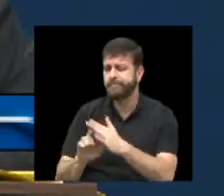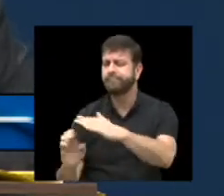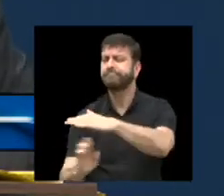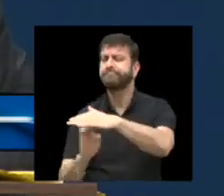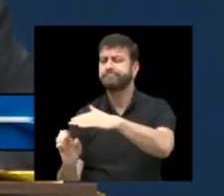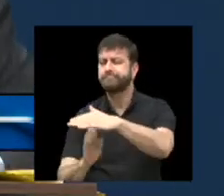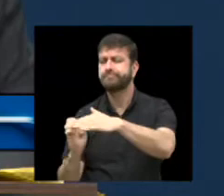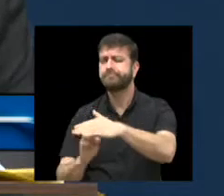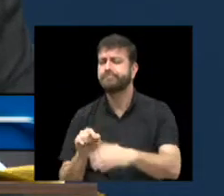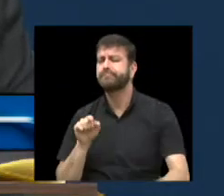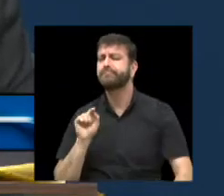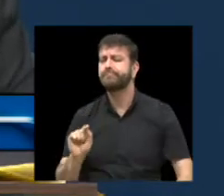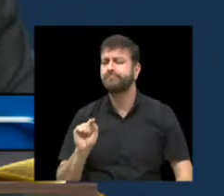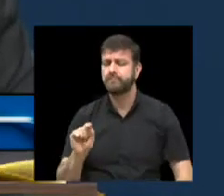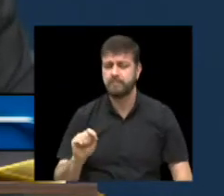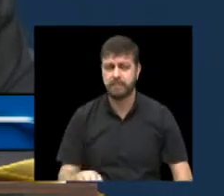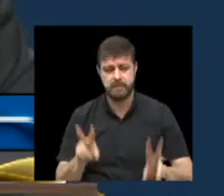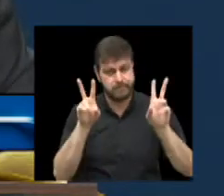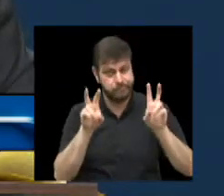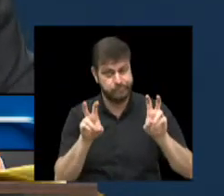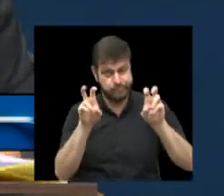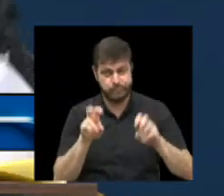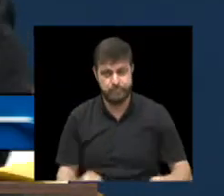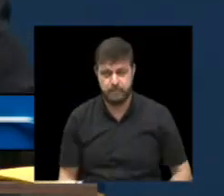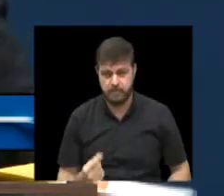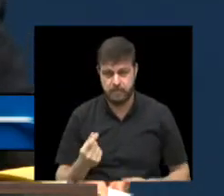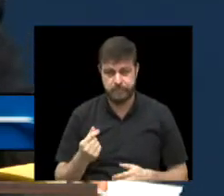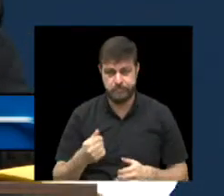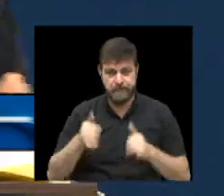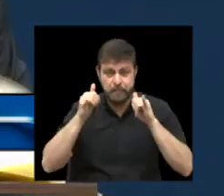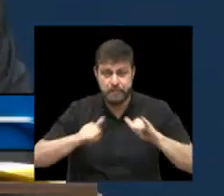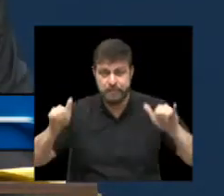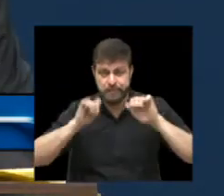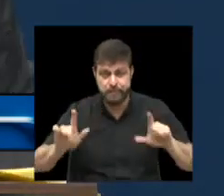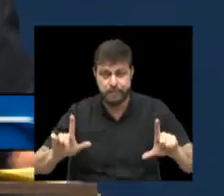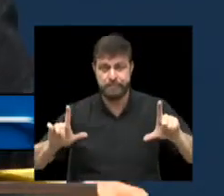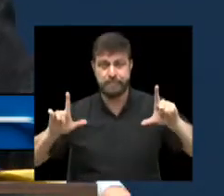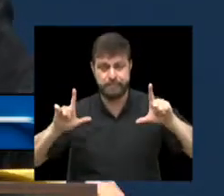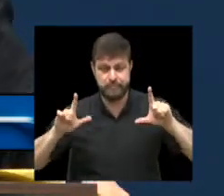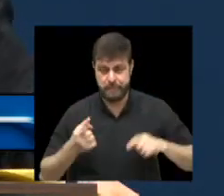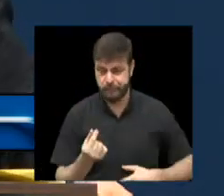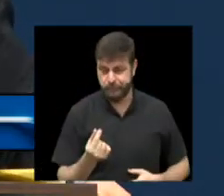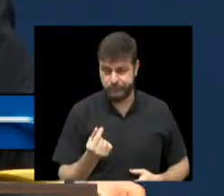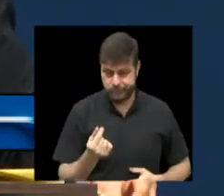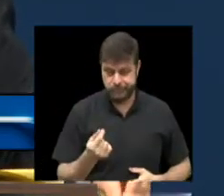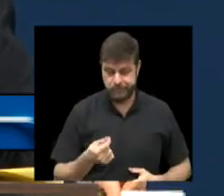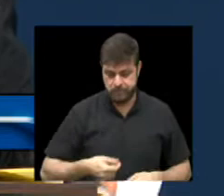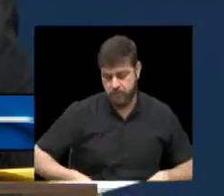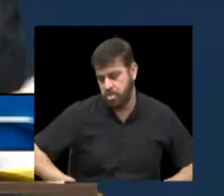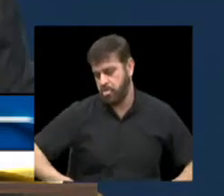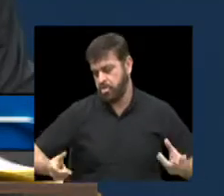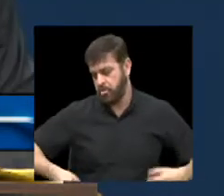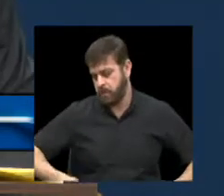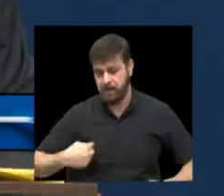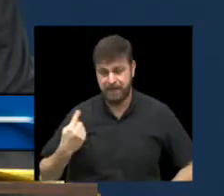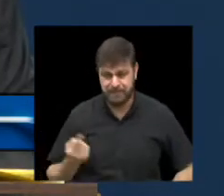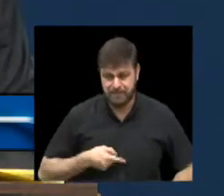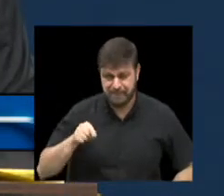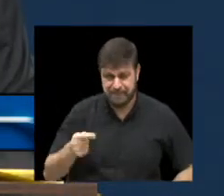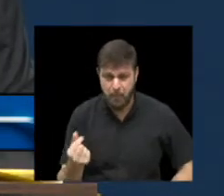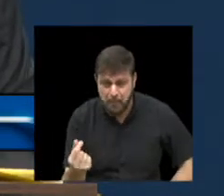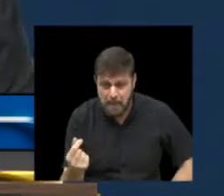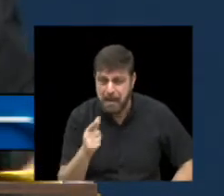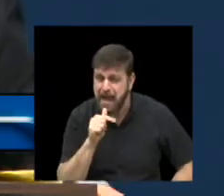de Campinas, a respeito das famigeradas verbas de publicidade. Feito, todo mundo sabe, aqui na nossa cidade, nós temos uma tarifa de água que